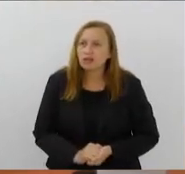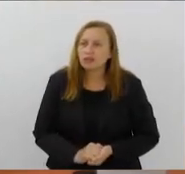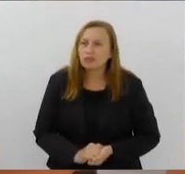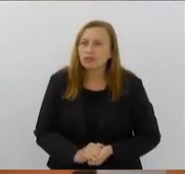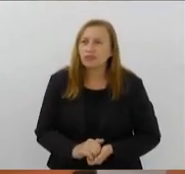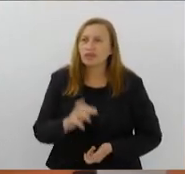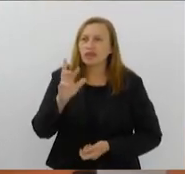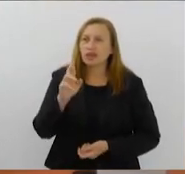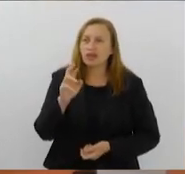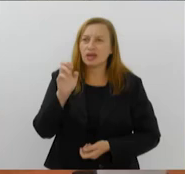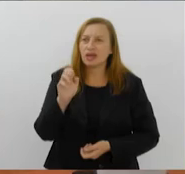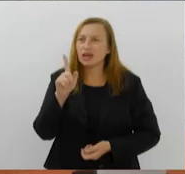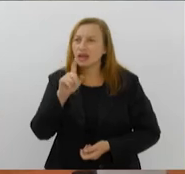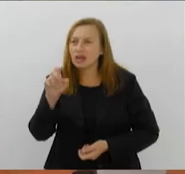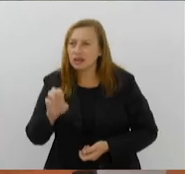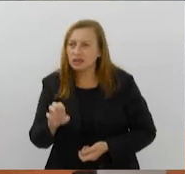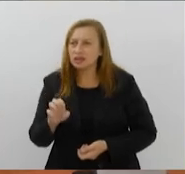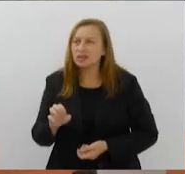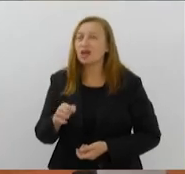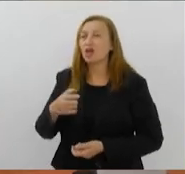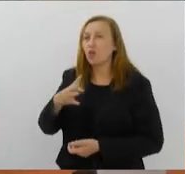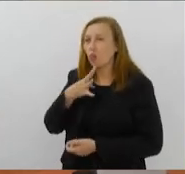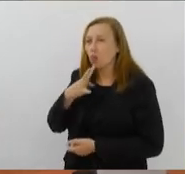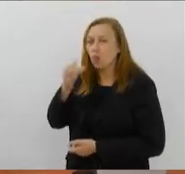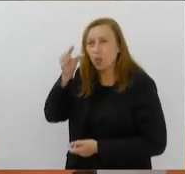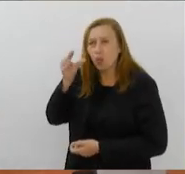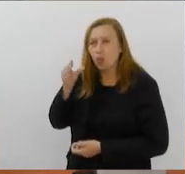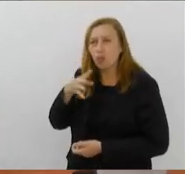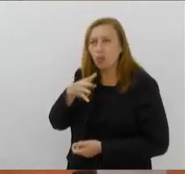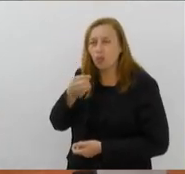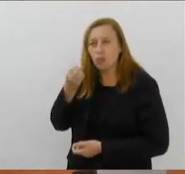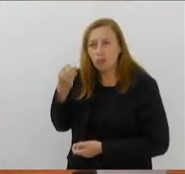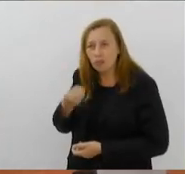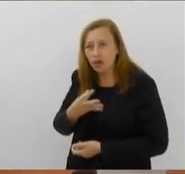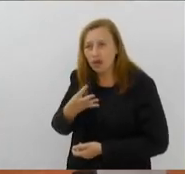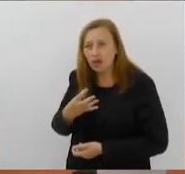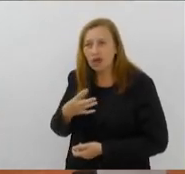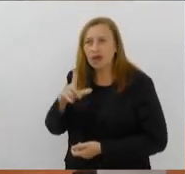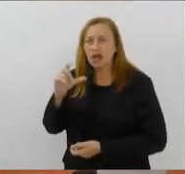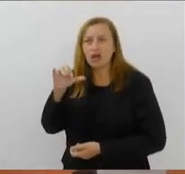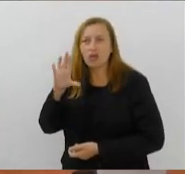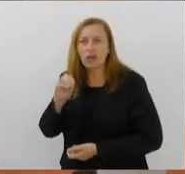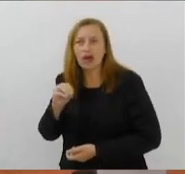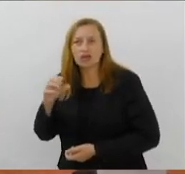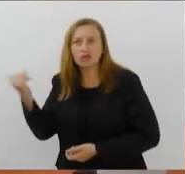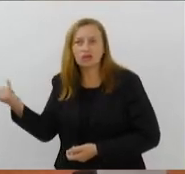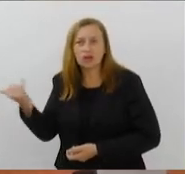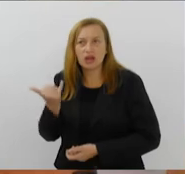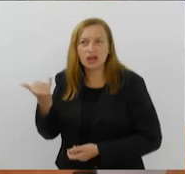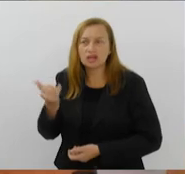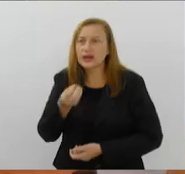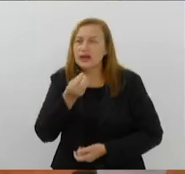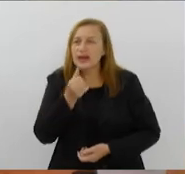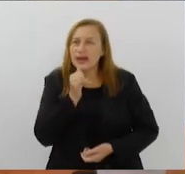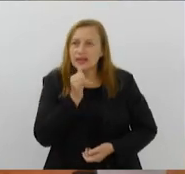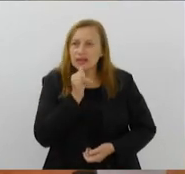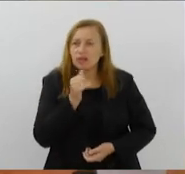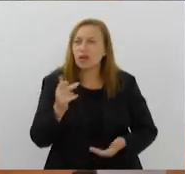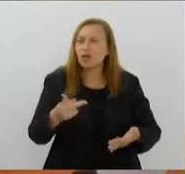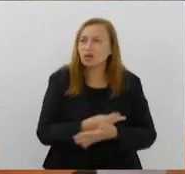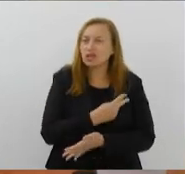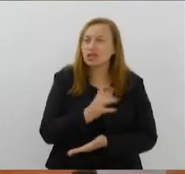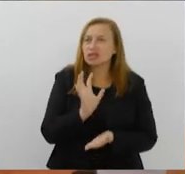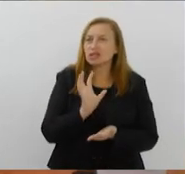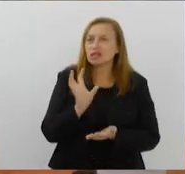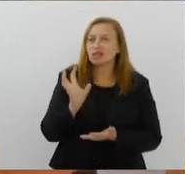programa muito interessante. Conheço muito bem. Eu gostaria que o Leonardo dissesse para a gente, por exemplo, o que acontece em Angra? Hoje, o